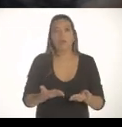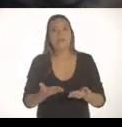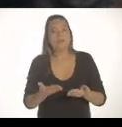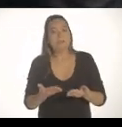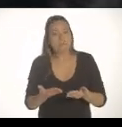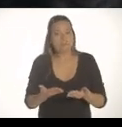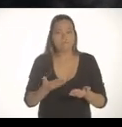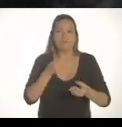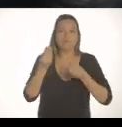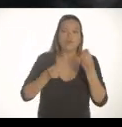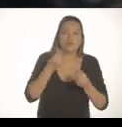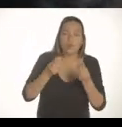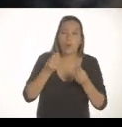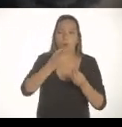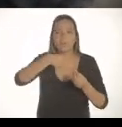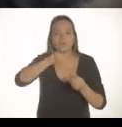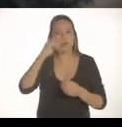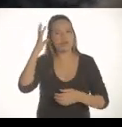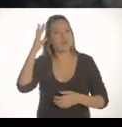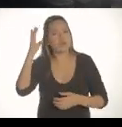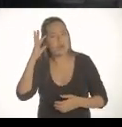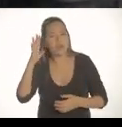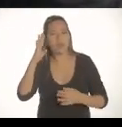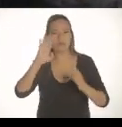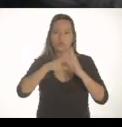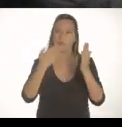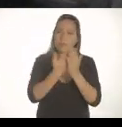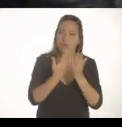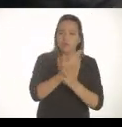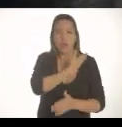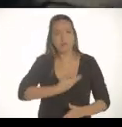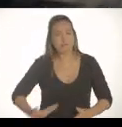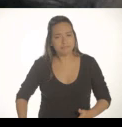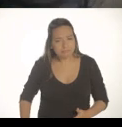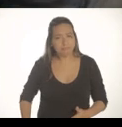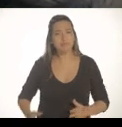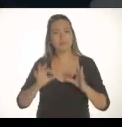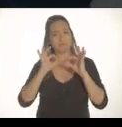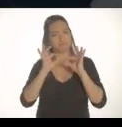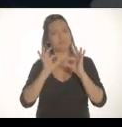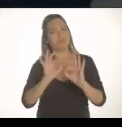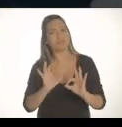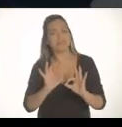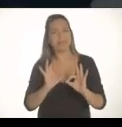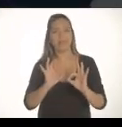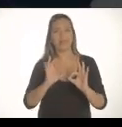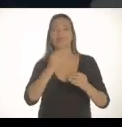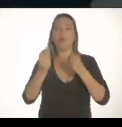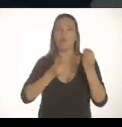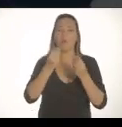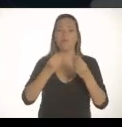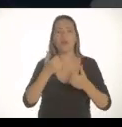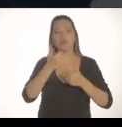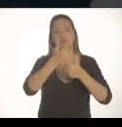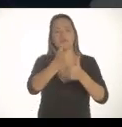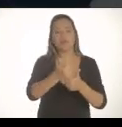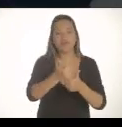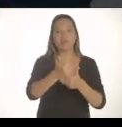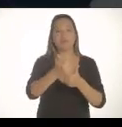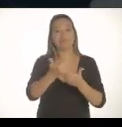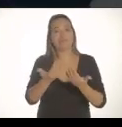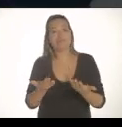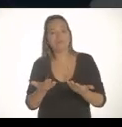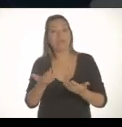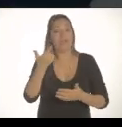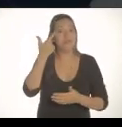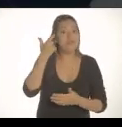que é uma coisa que todos nós queremos, uma escola pública de qualidade para a sociedade, por um estacionamento. O Freixo, ele estava, assim, junto com a